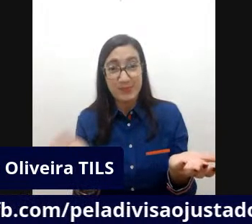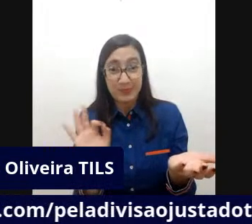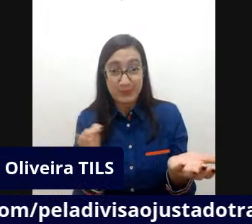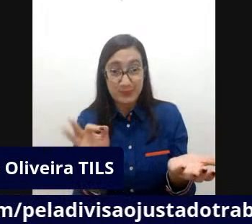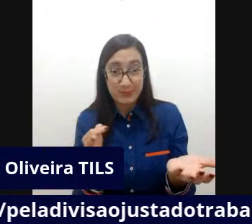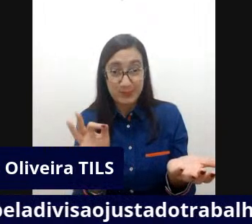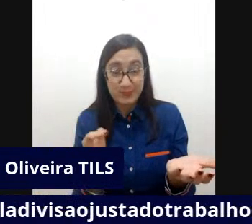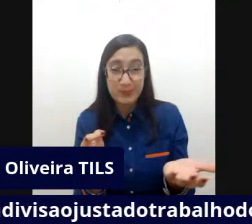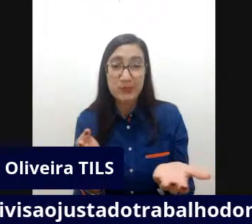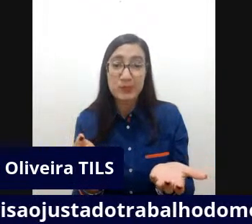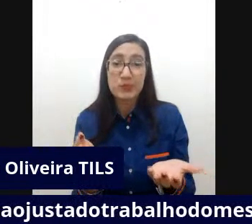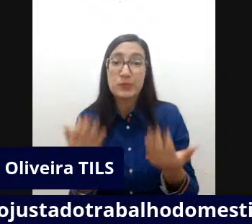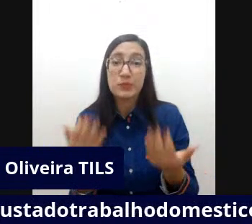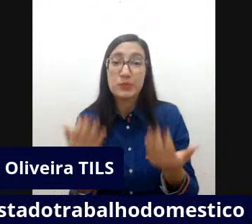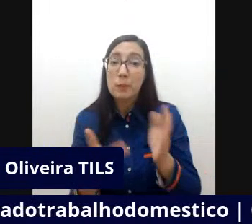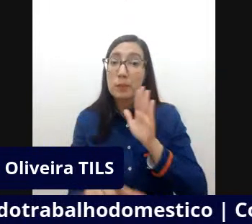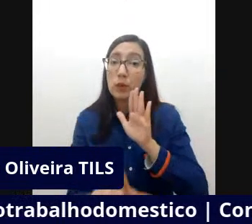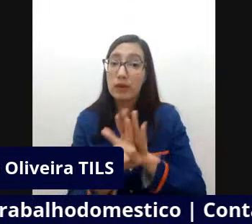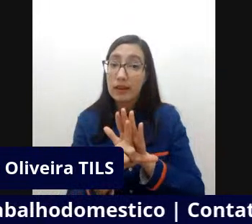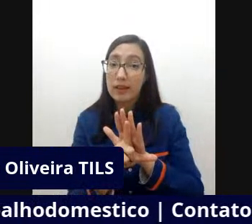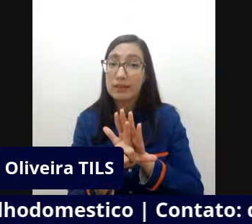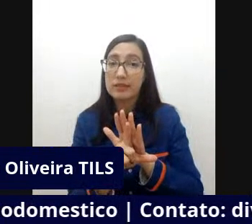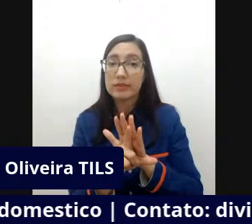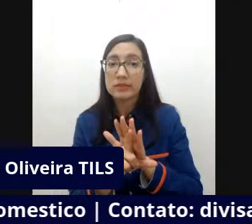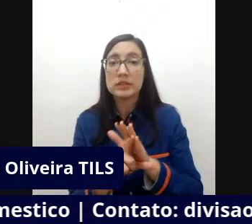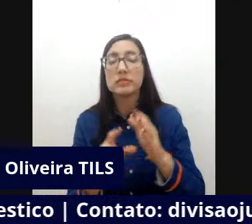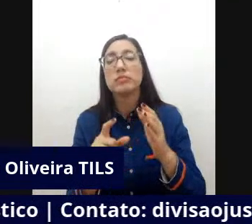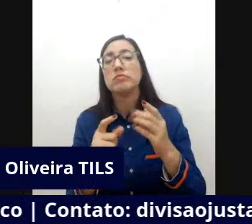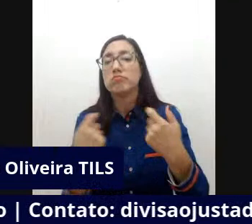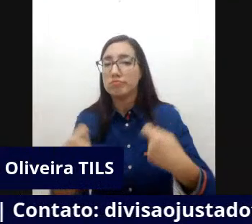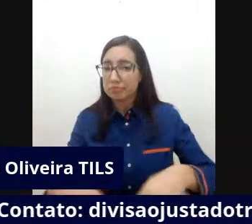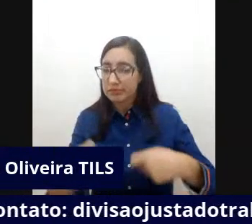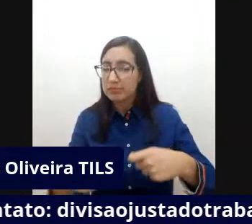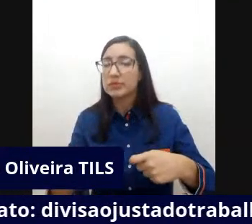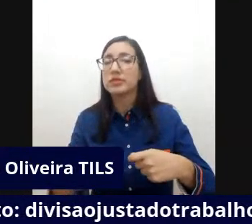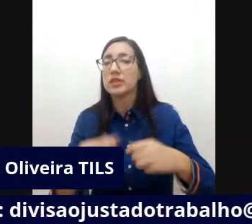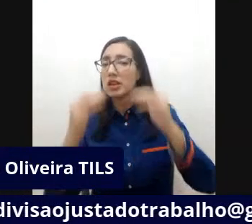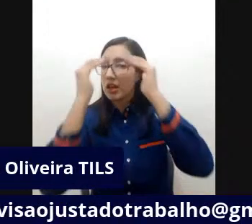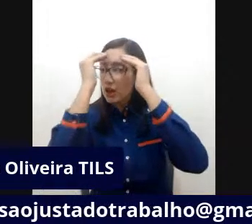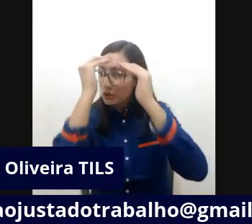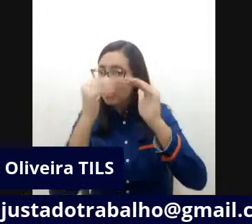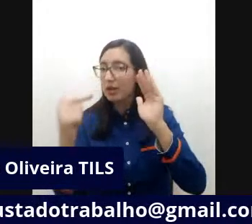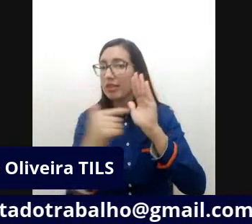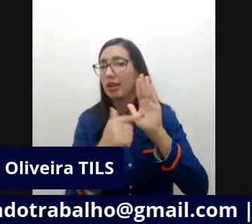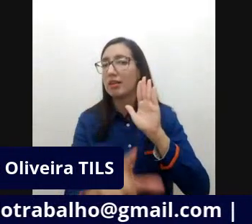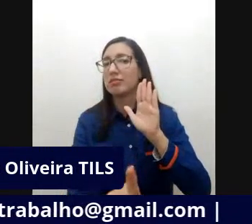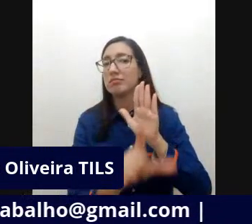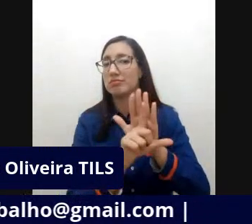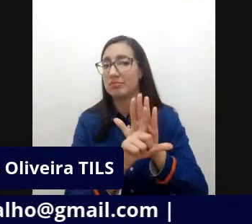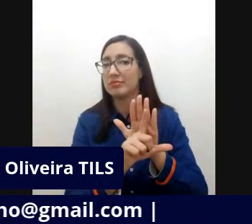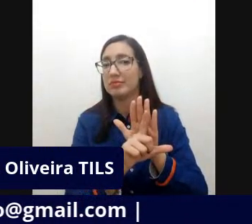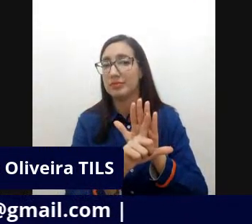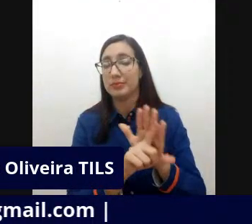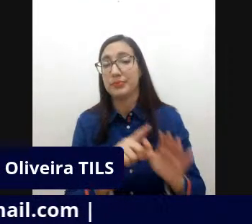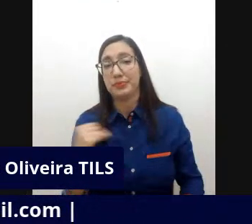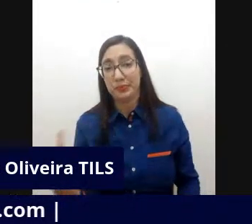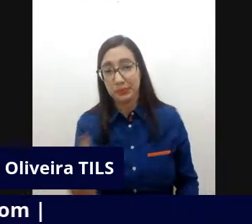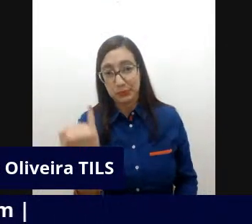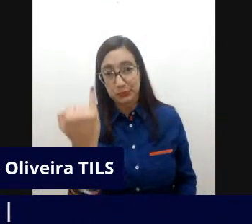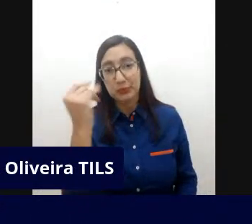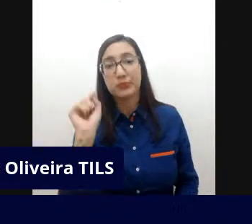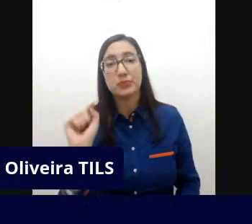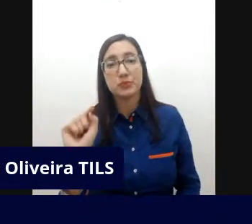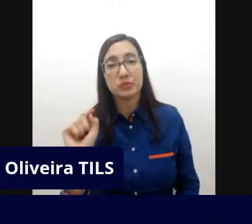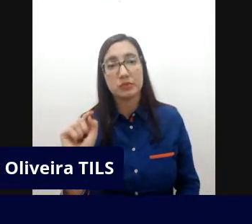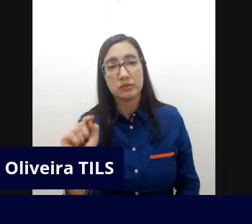legalmente, aquilo que a gente pode fazer é aquilo que está na lei. E seria bem importante também a forma